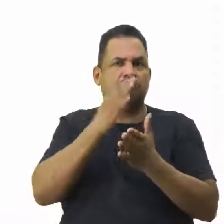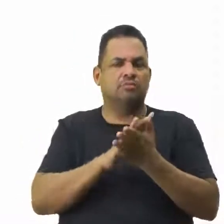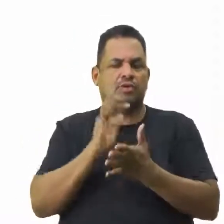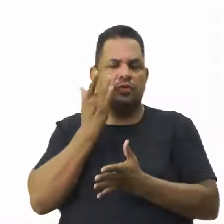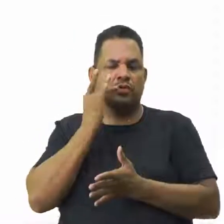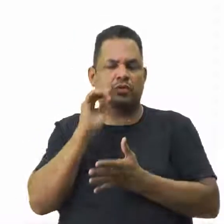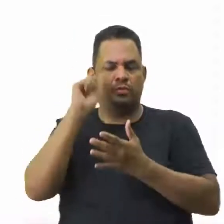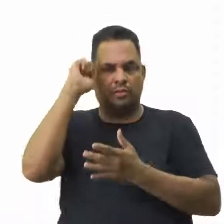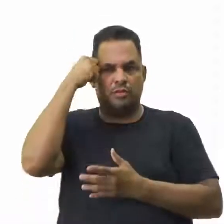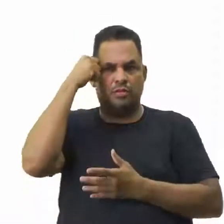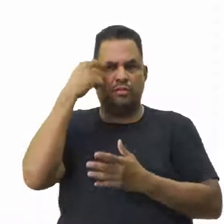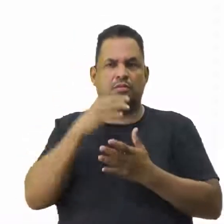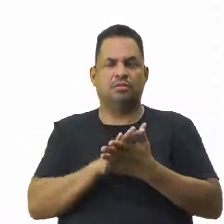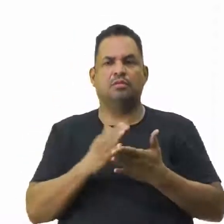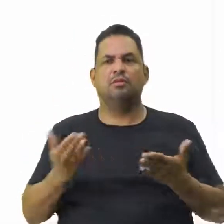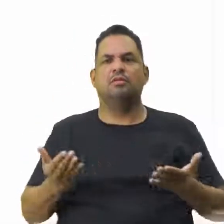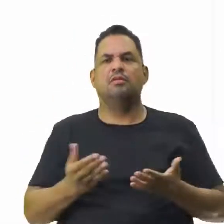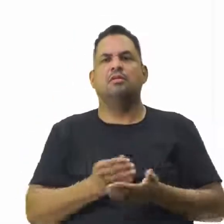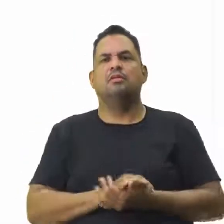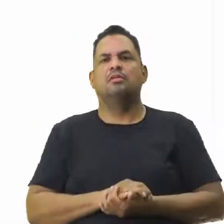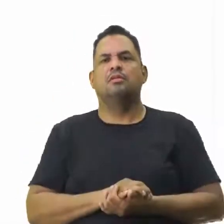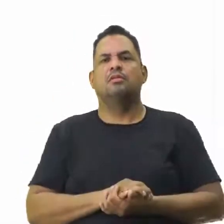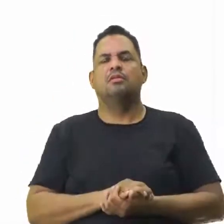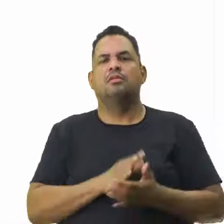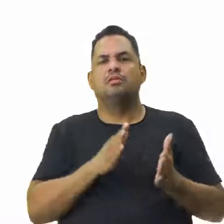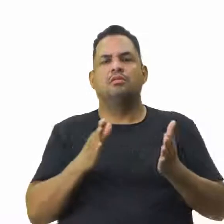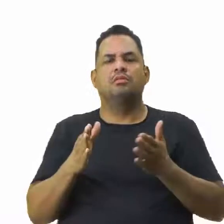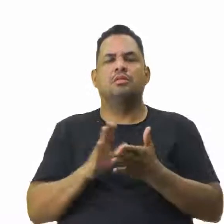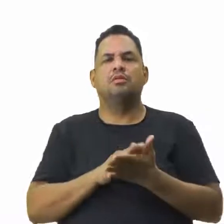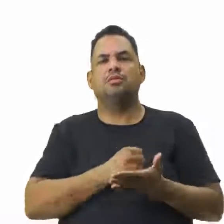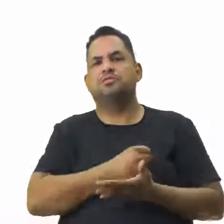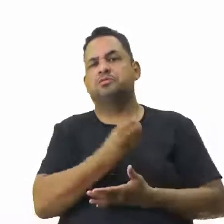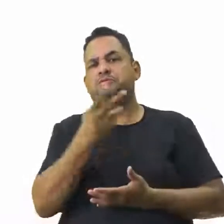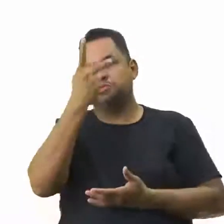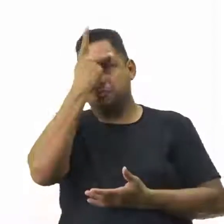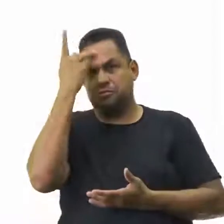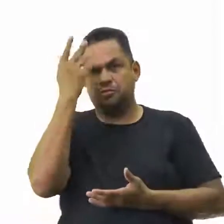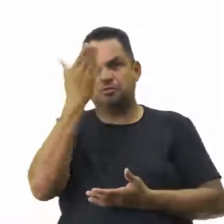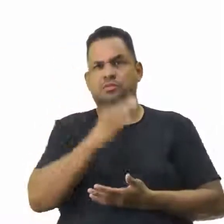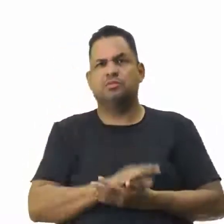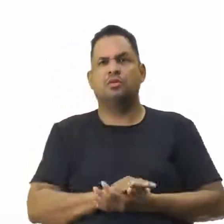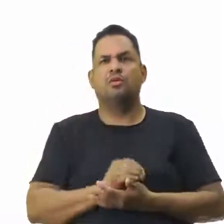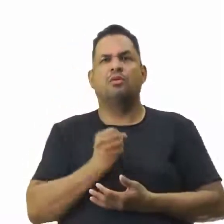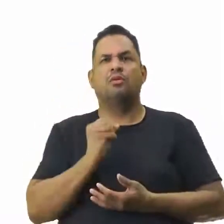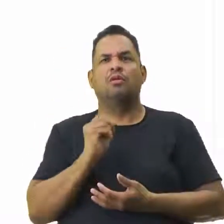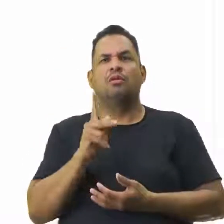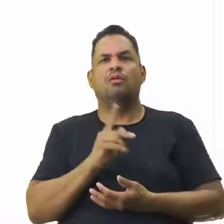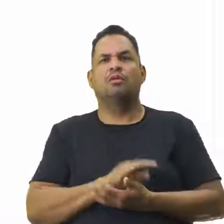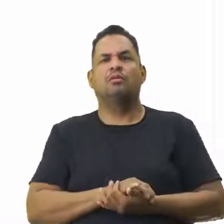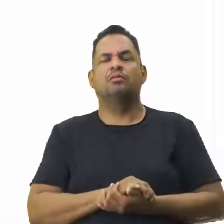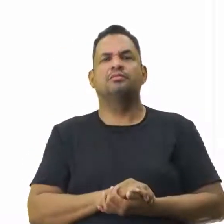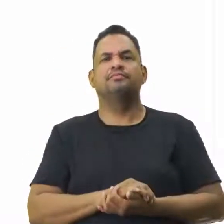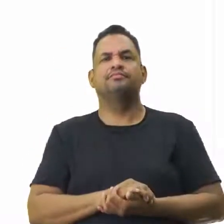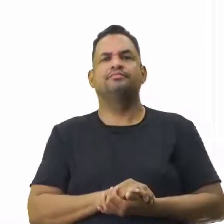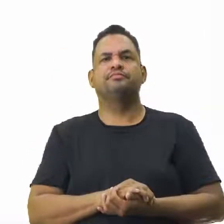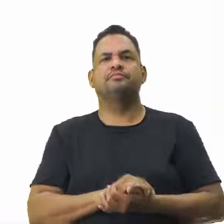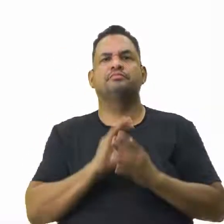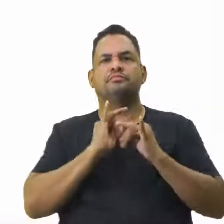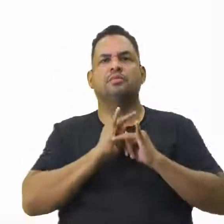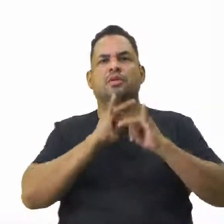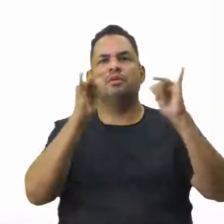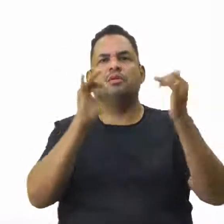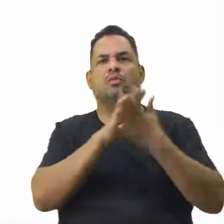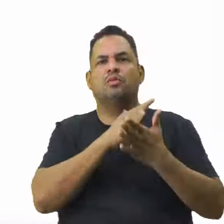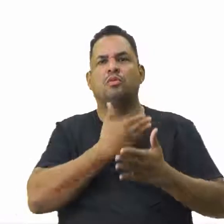Preto. Olha aí a quantidade de trabalhadores, beleza? Olha aqui, ó, propaganda do governo